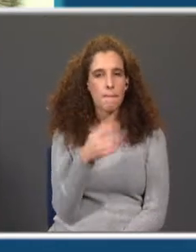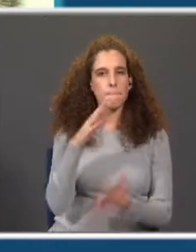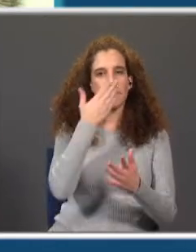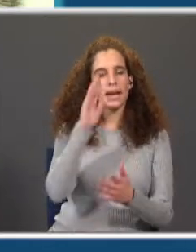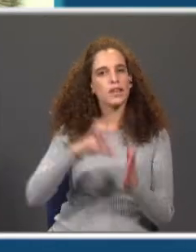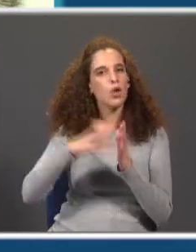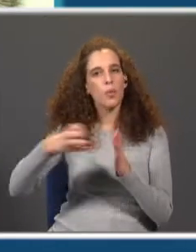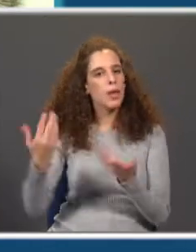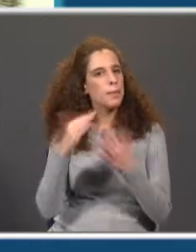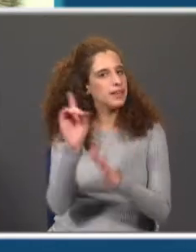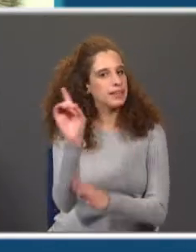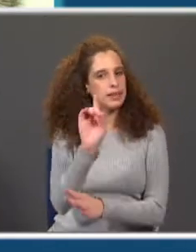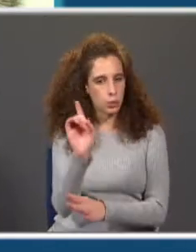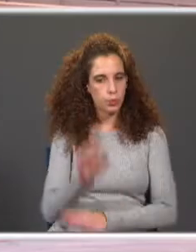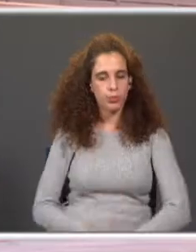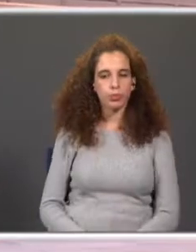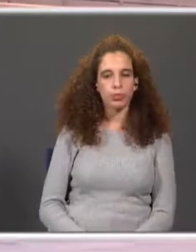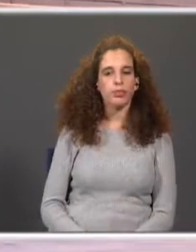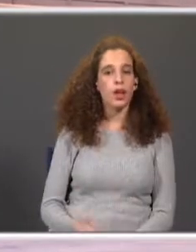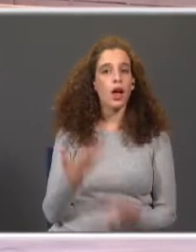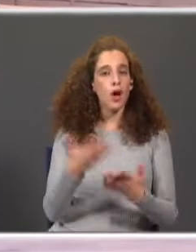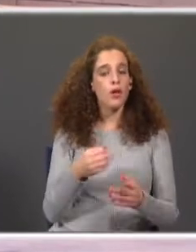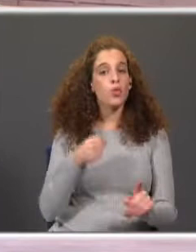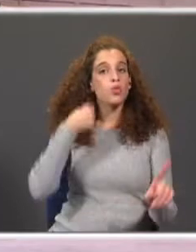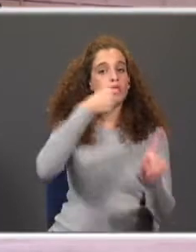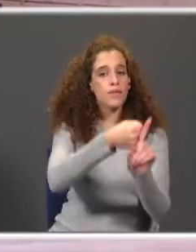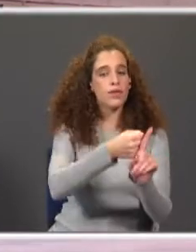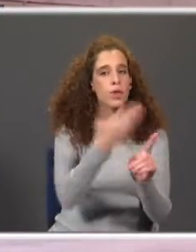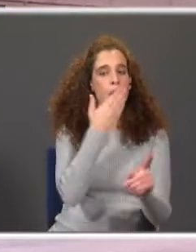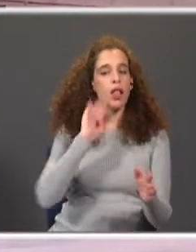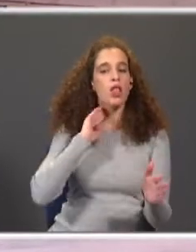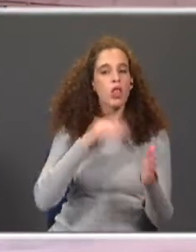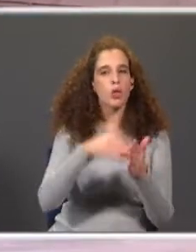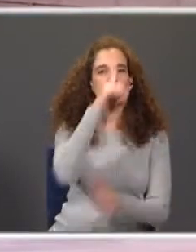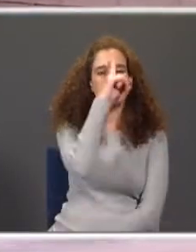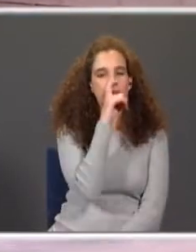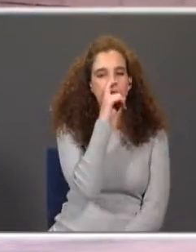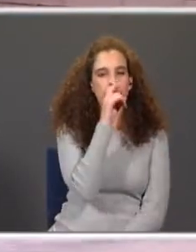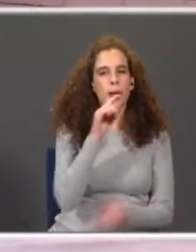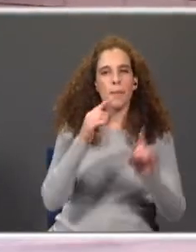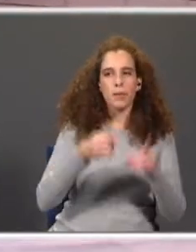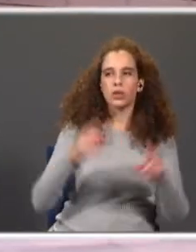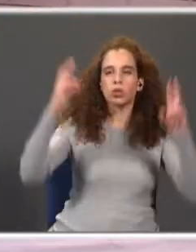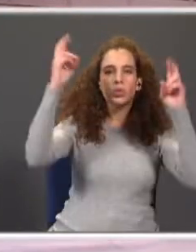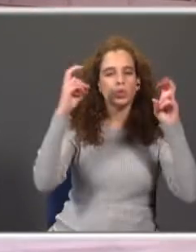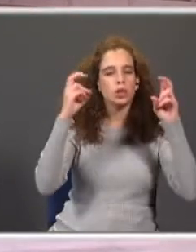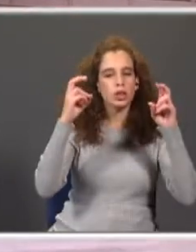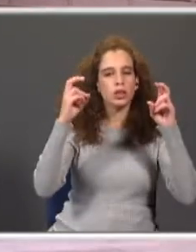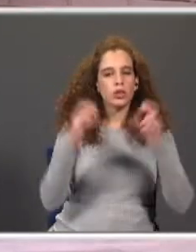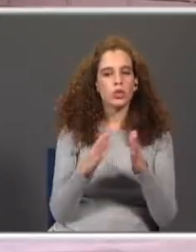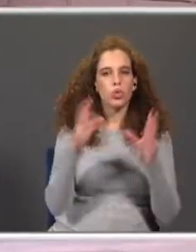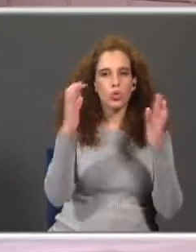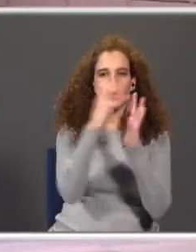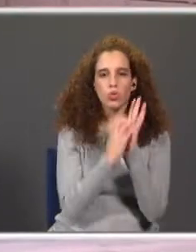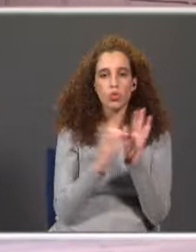No entanto, temos de verificar o desafio que te lancei da última vez. Lembras-te? A partir do título de uma crónica de Lobo Antunes,